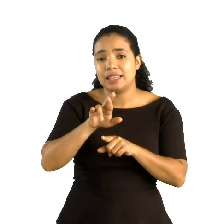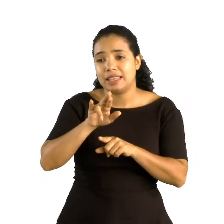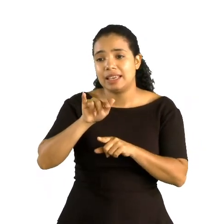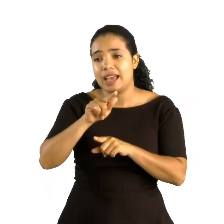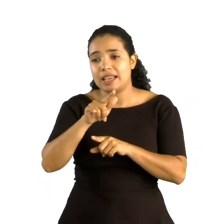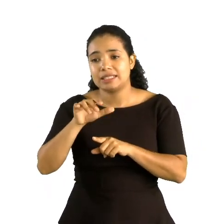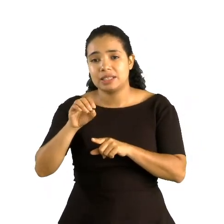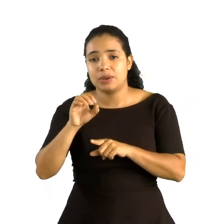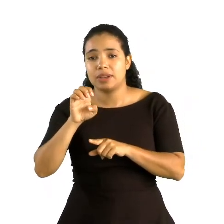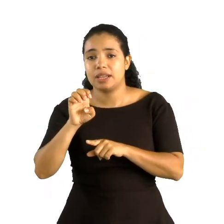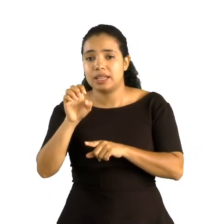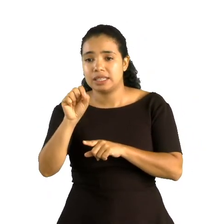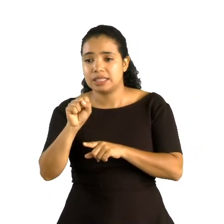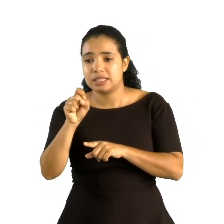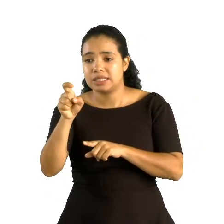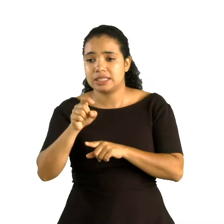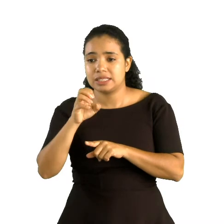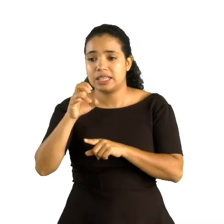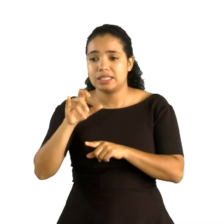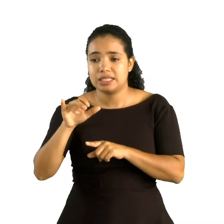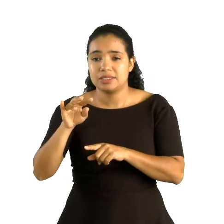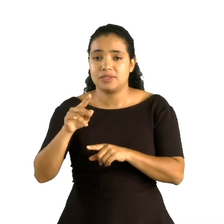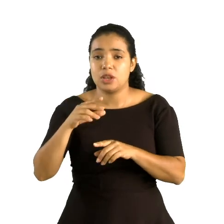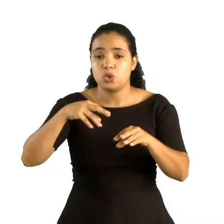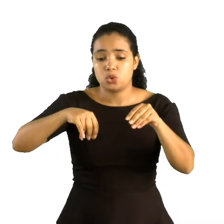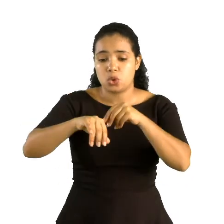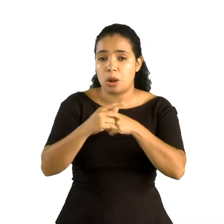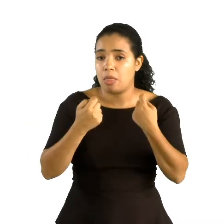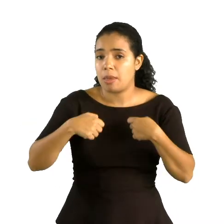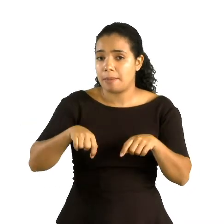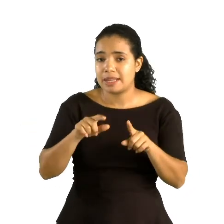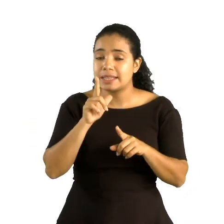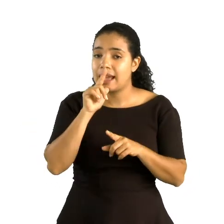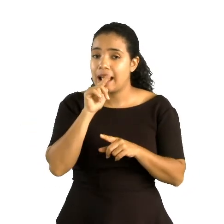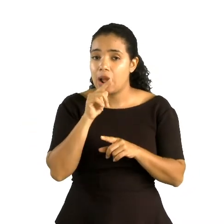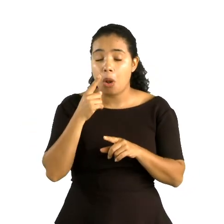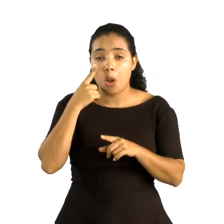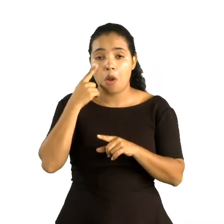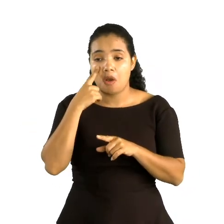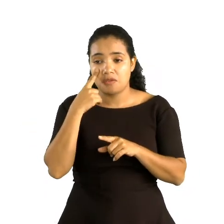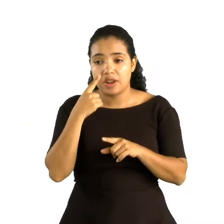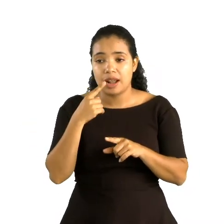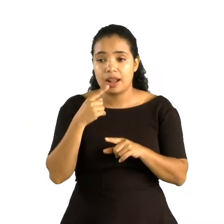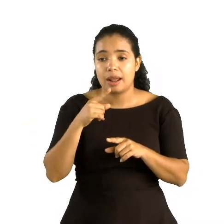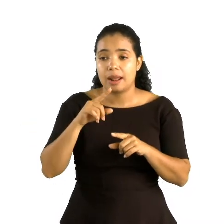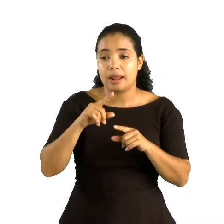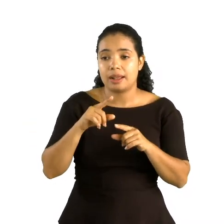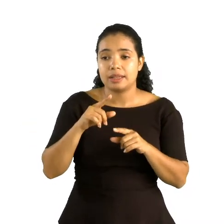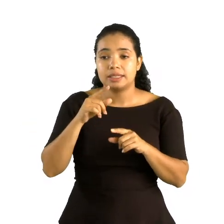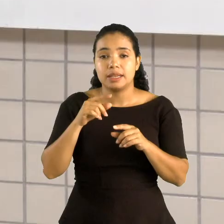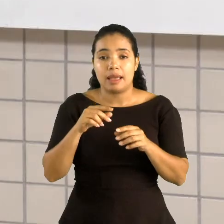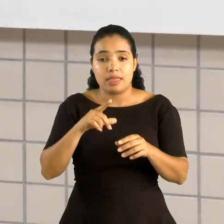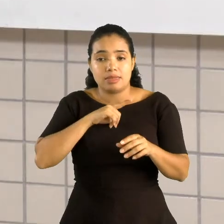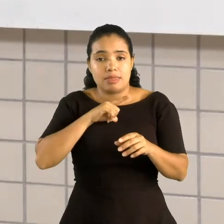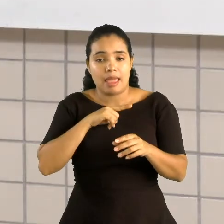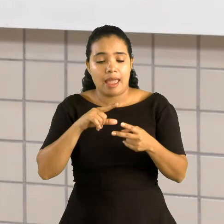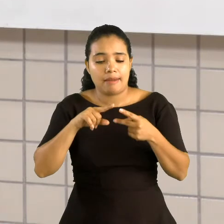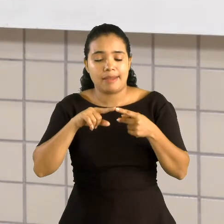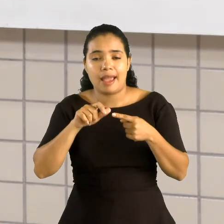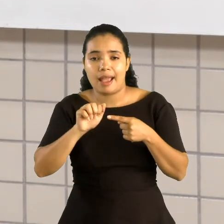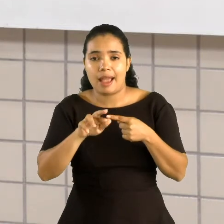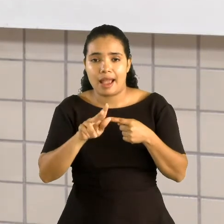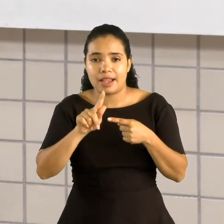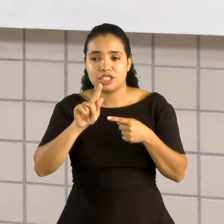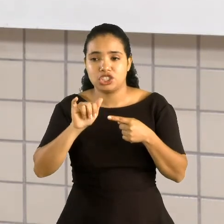Um solo que não precisa de muita água. Vamos pegar lá uma terra roxa, que ela já é rica em argila, que ela já é rica em